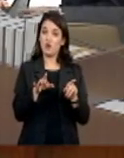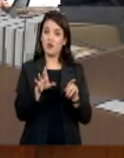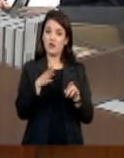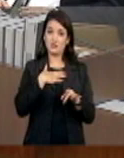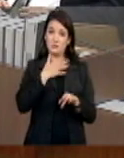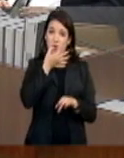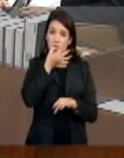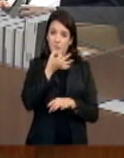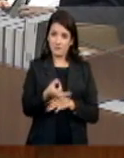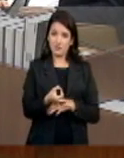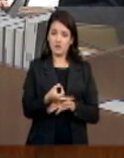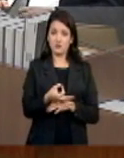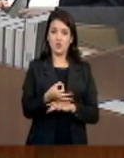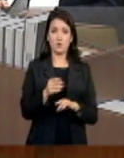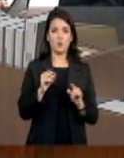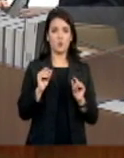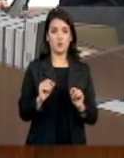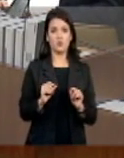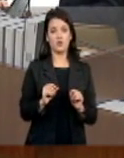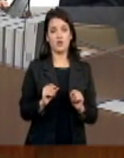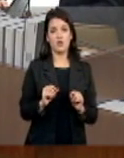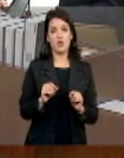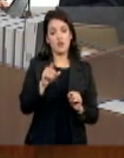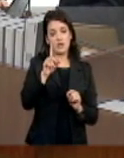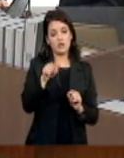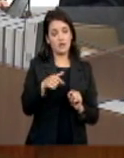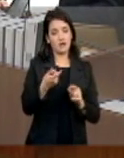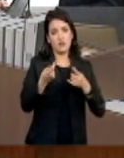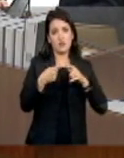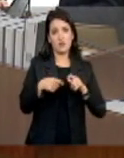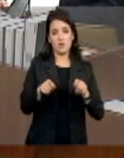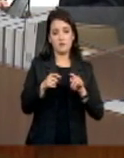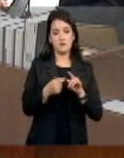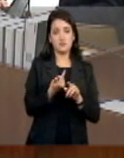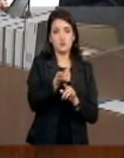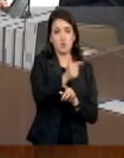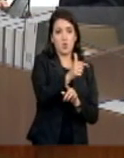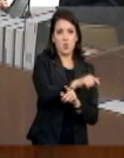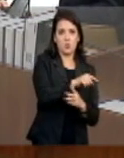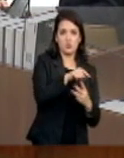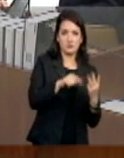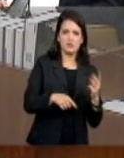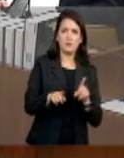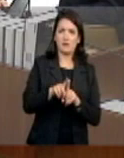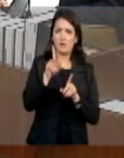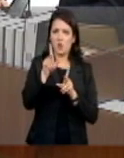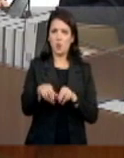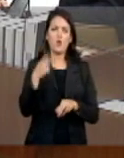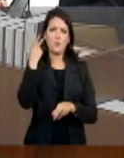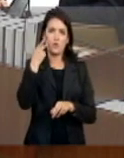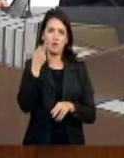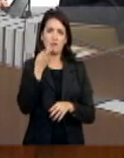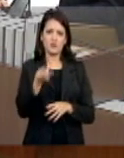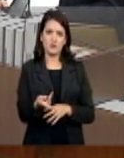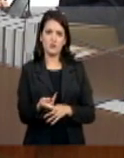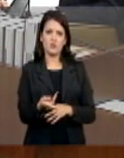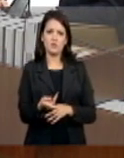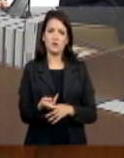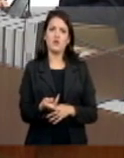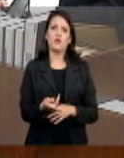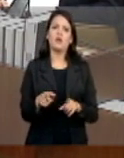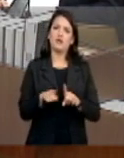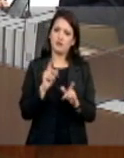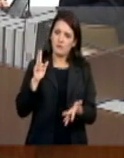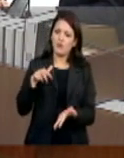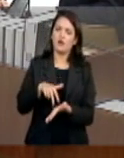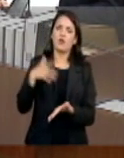pronunciar me sobre a questão prévia suscitada pelo eminente pela douta procuradoria geral da república e reafirmada a sustentação oral do